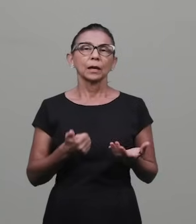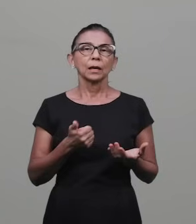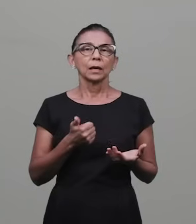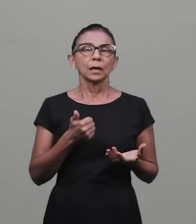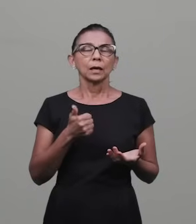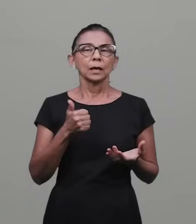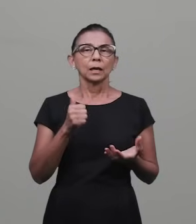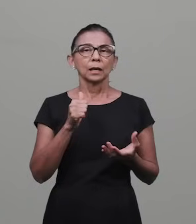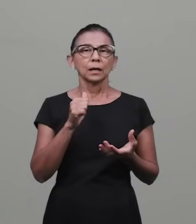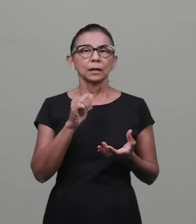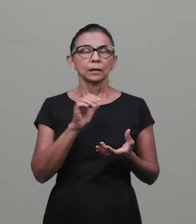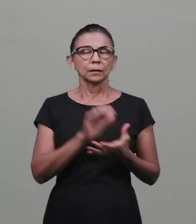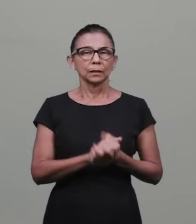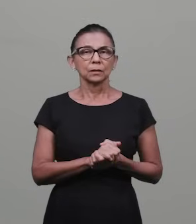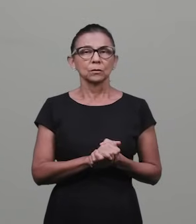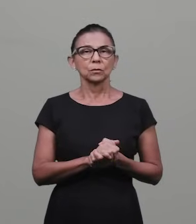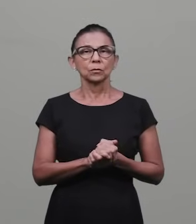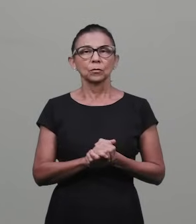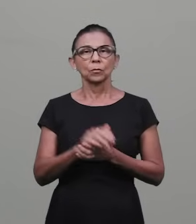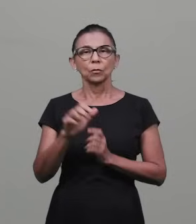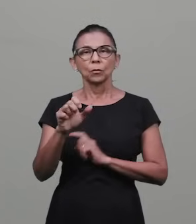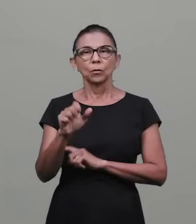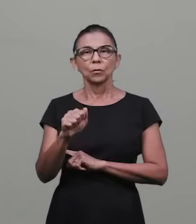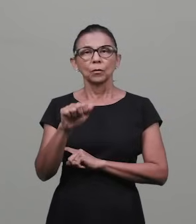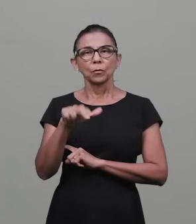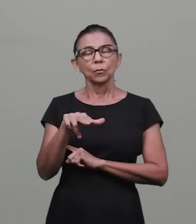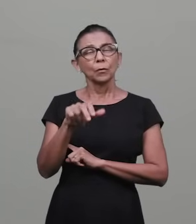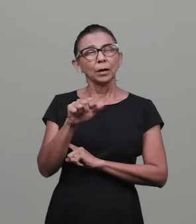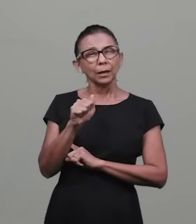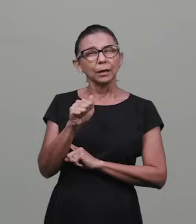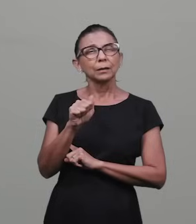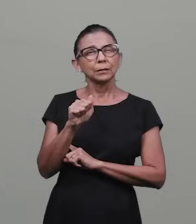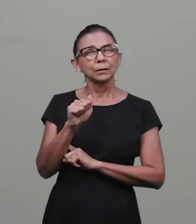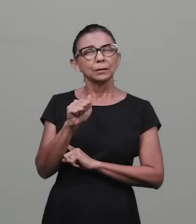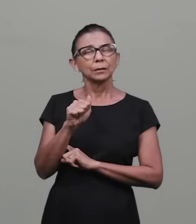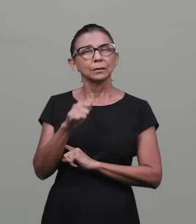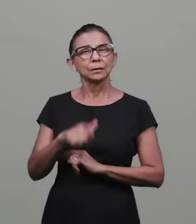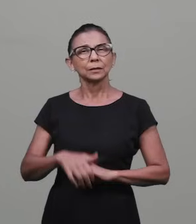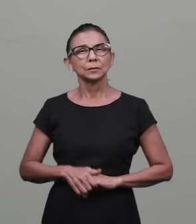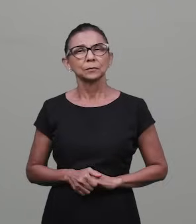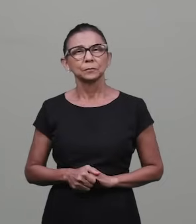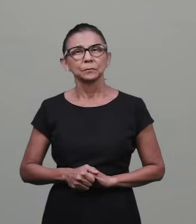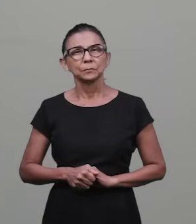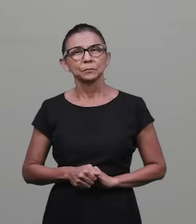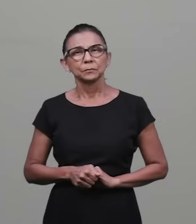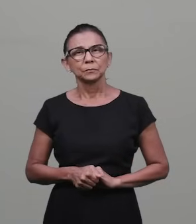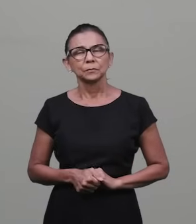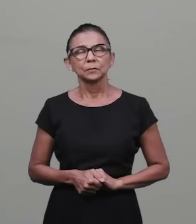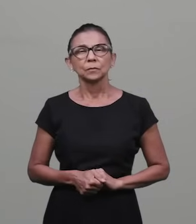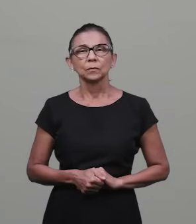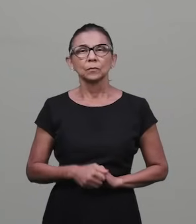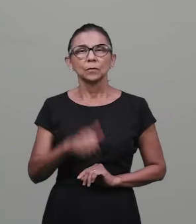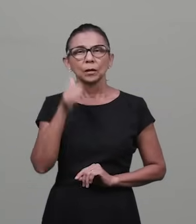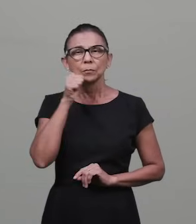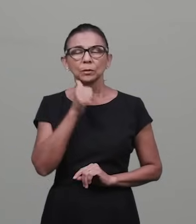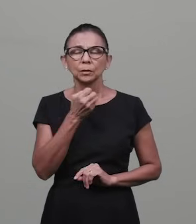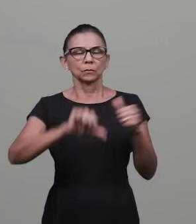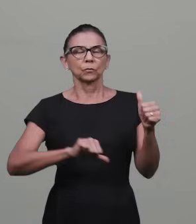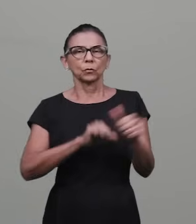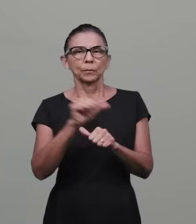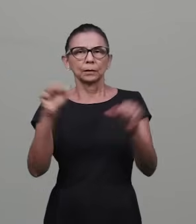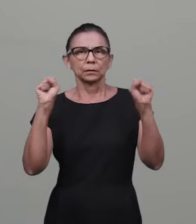a Ana Reinhardt. Essa mulher eles conheceram uma mulher piedosa, uma